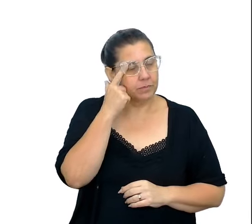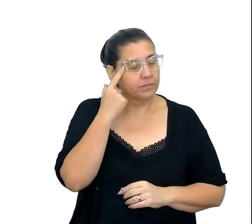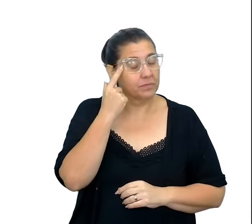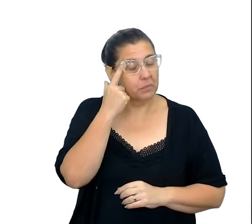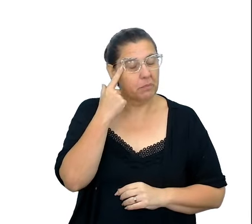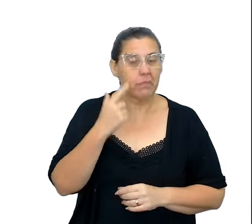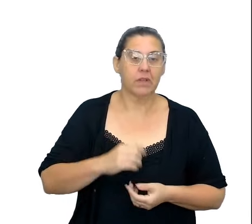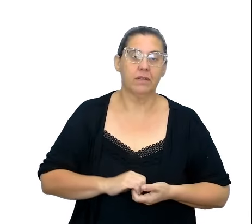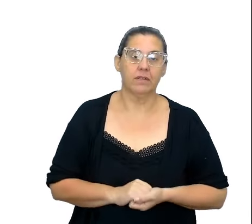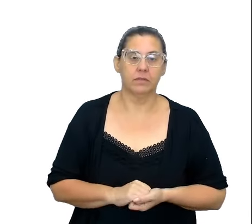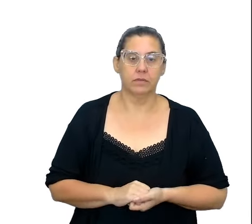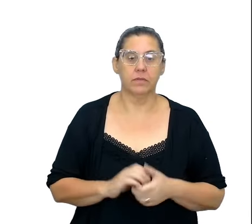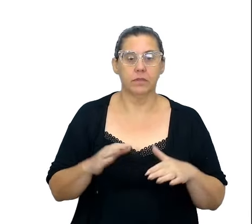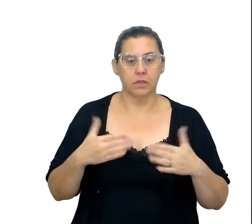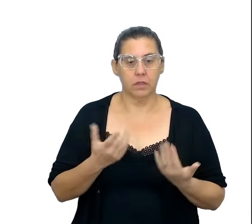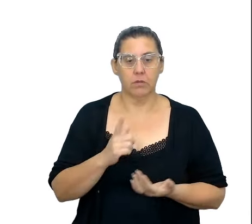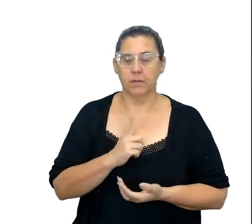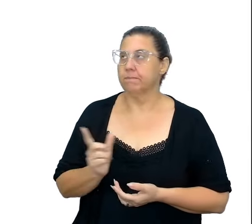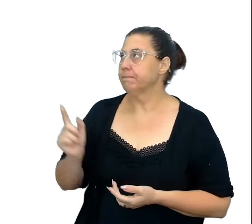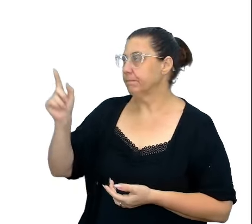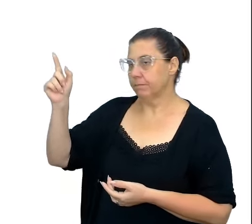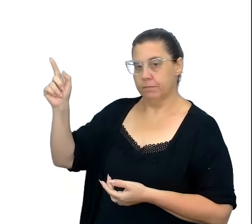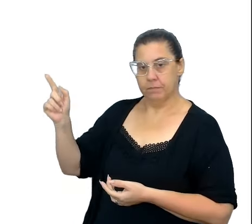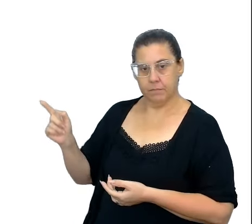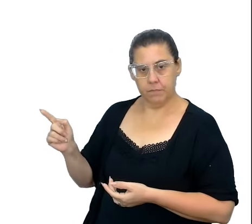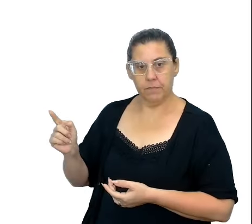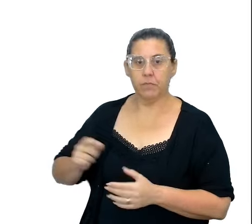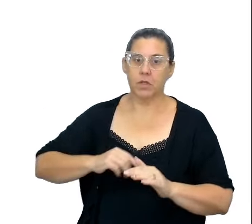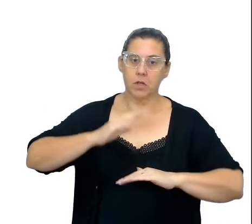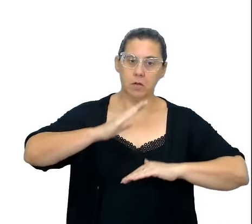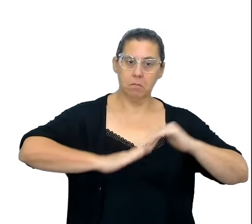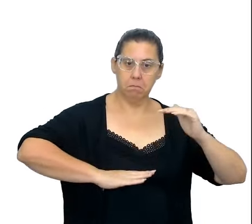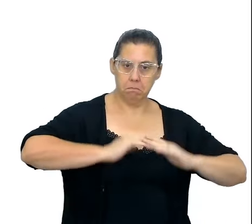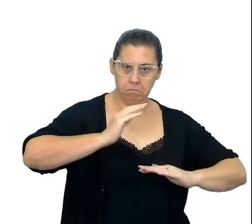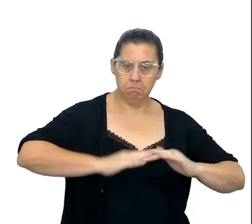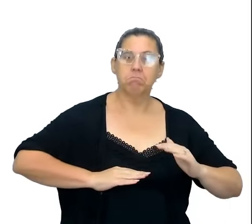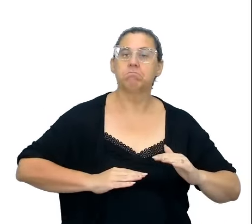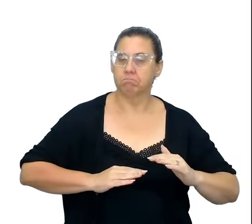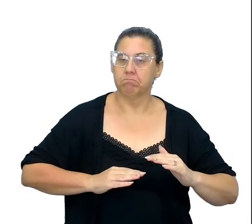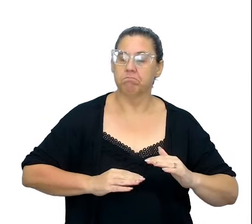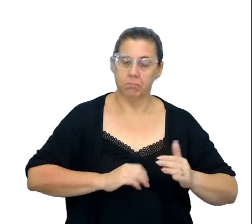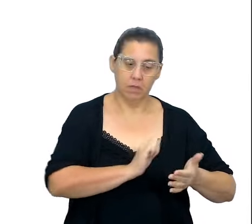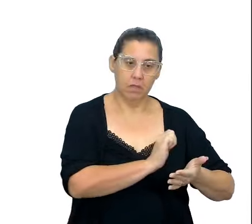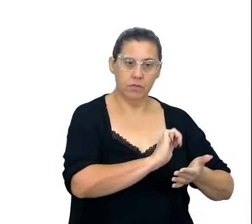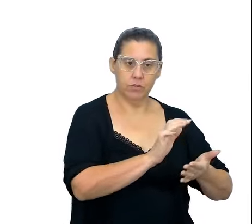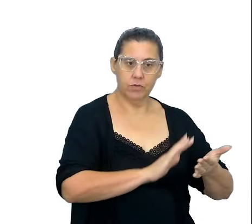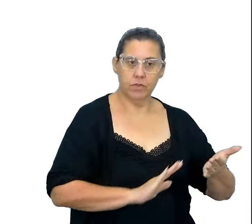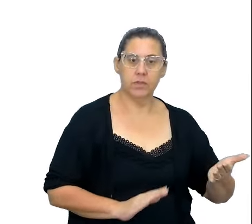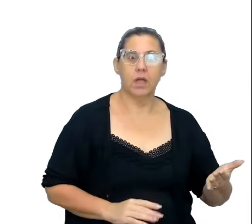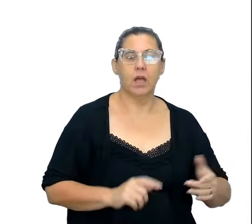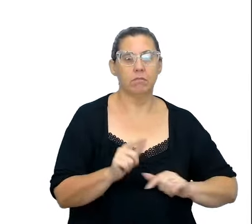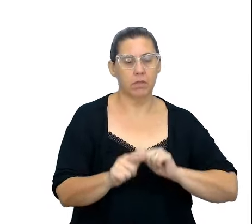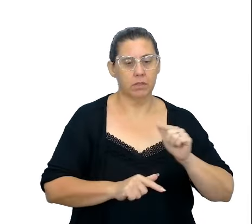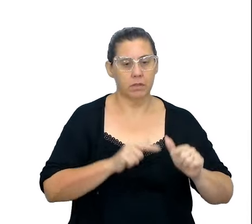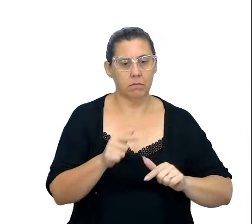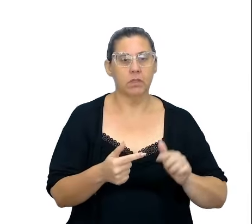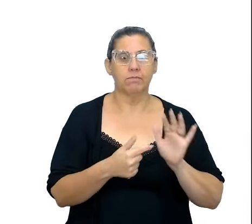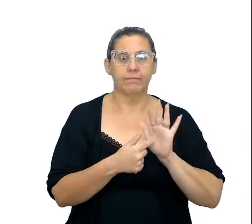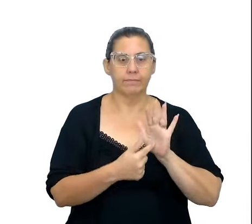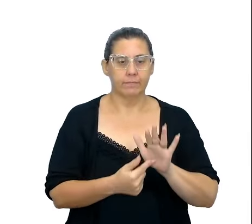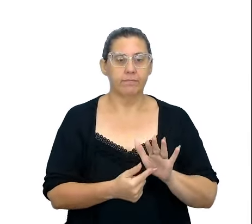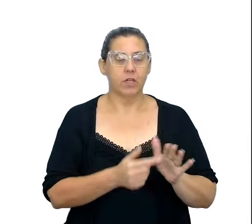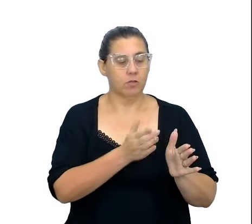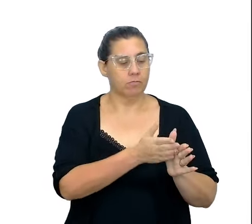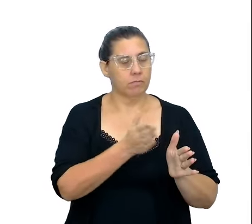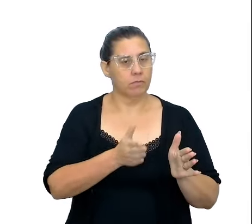Bom, o que a gente tem aqui? As habilidades que são trabalhadas e desenvolvidas, tá? A gente tem a habilidade essencial aí da sequência